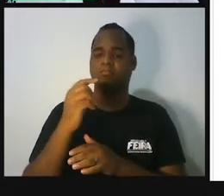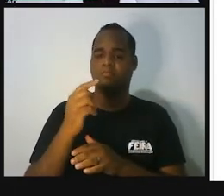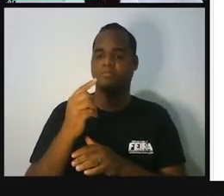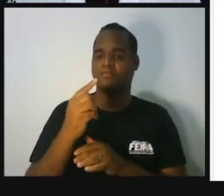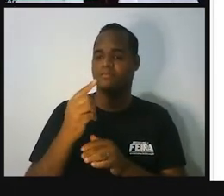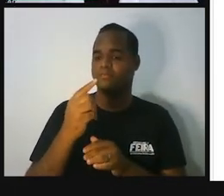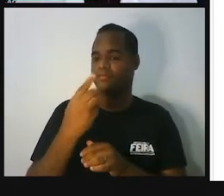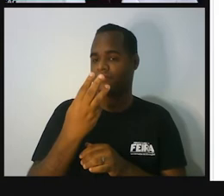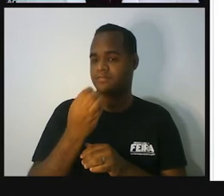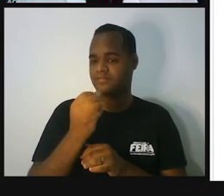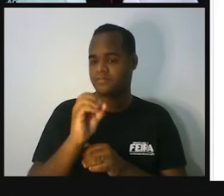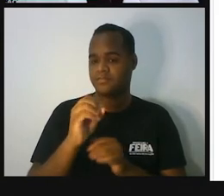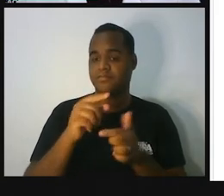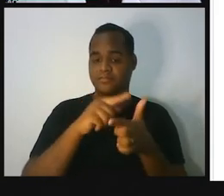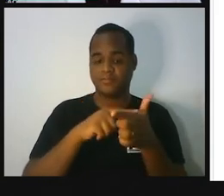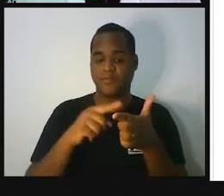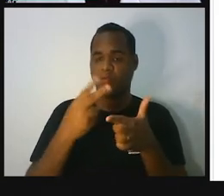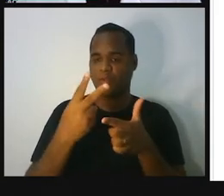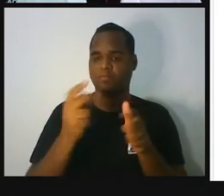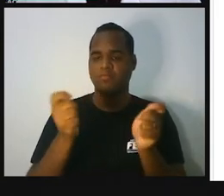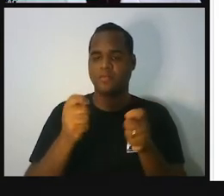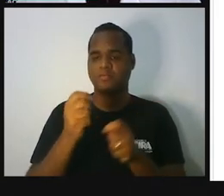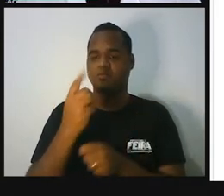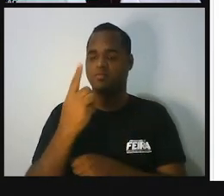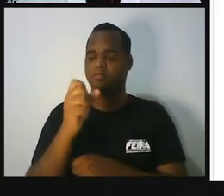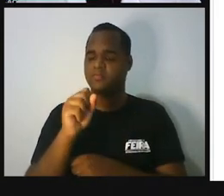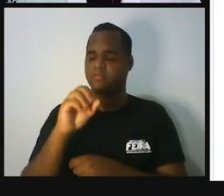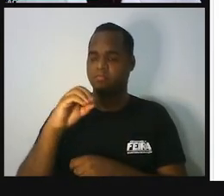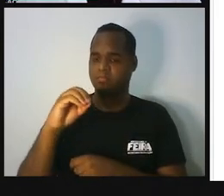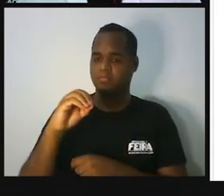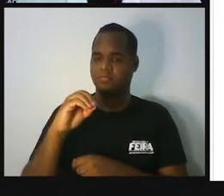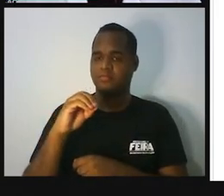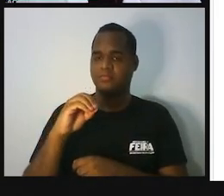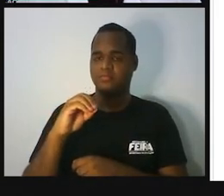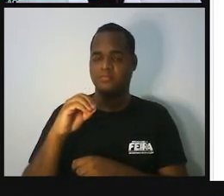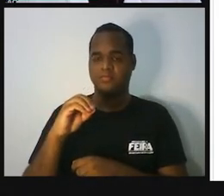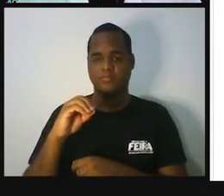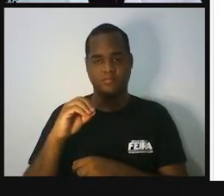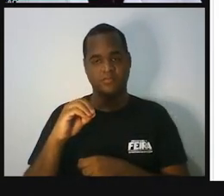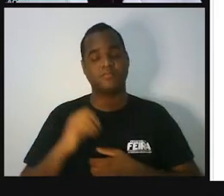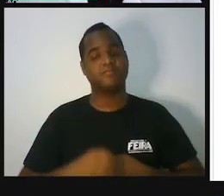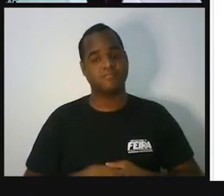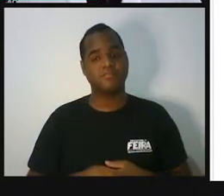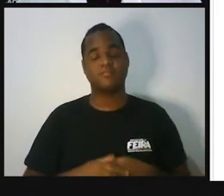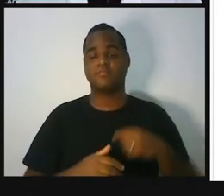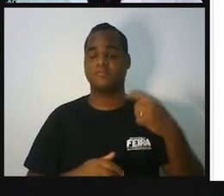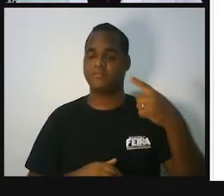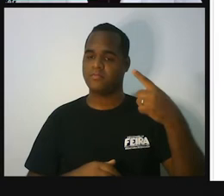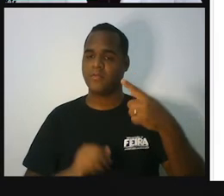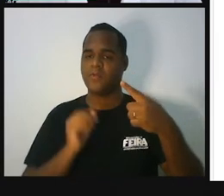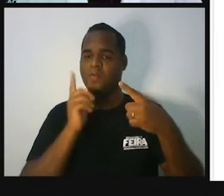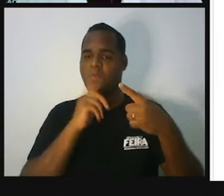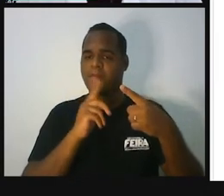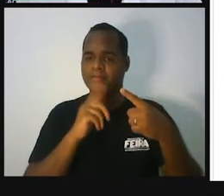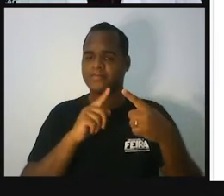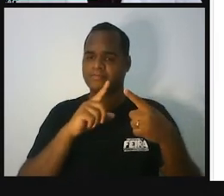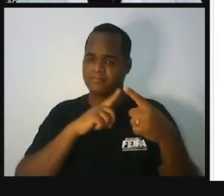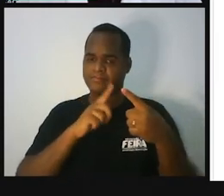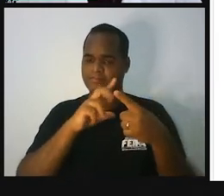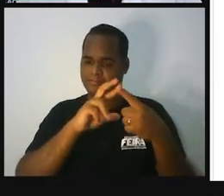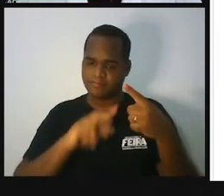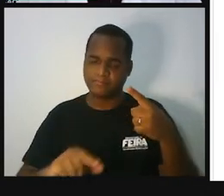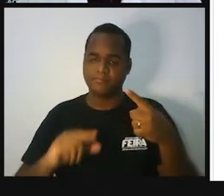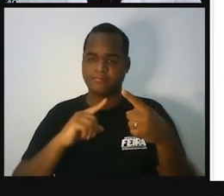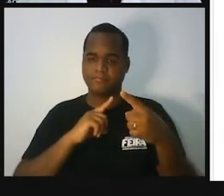presente 60 / 2 como assim professor o primeiro você consegue medir ângulos